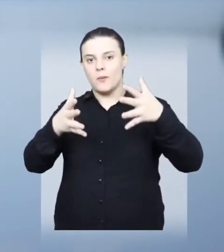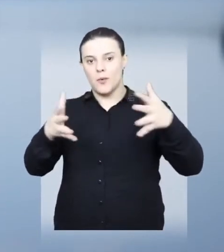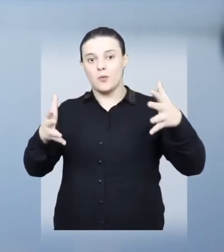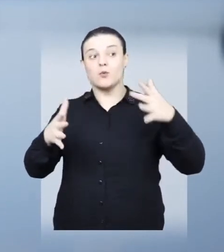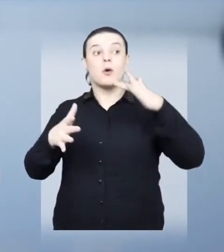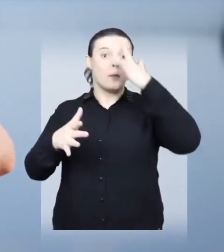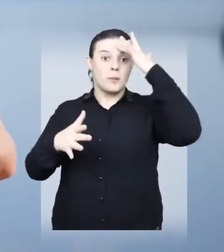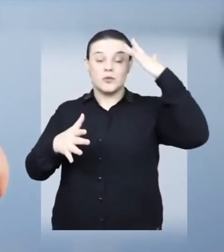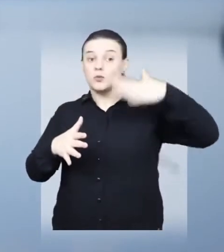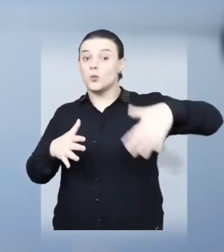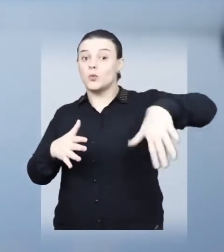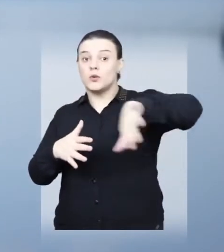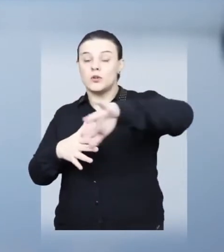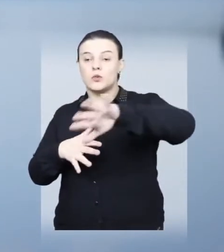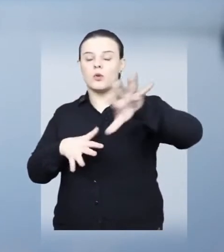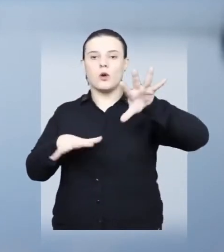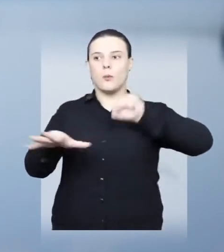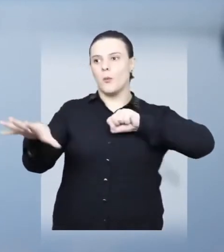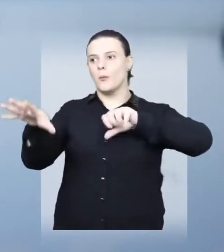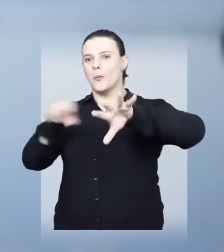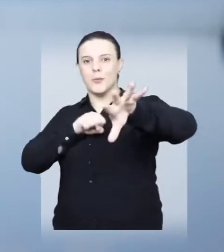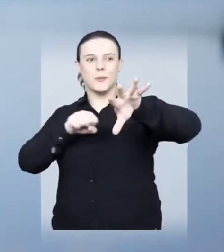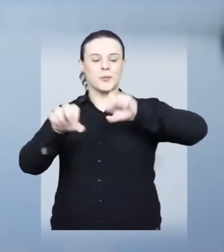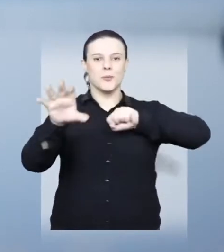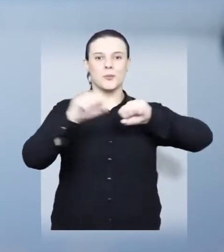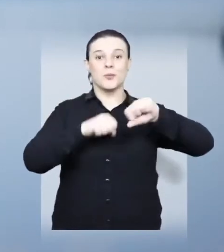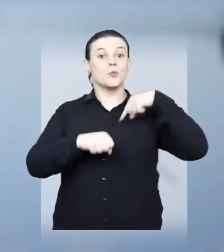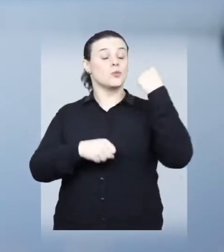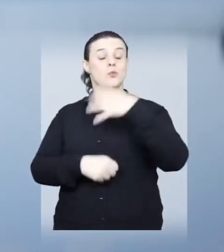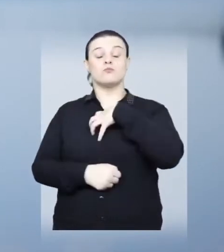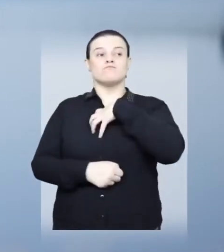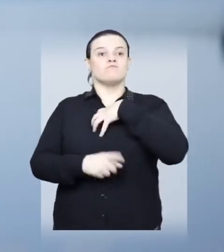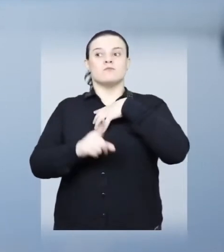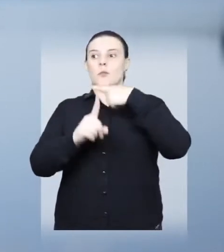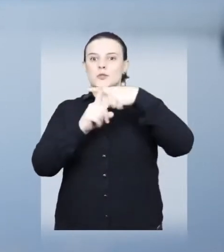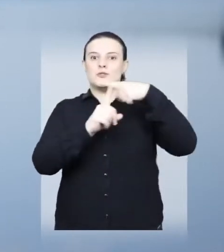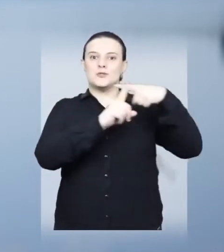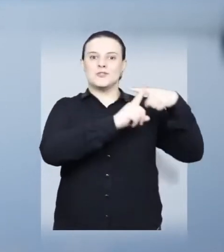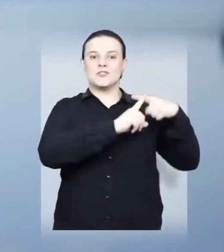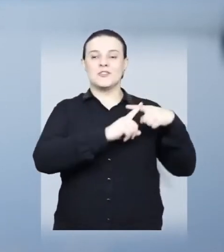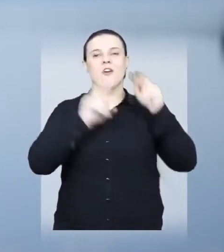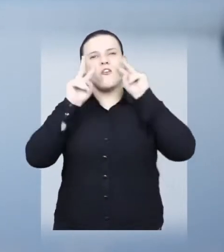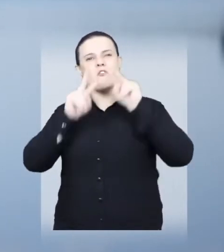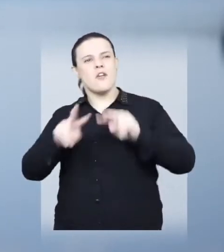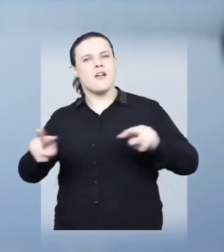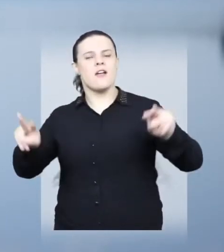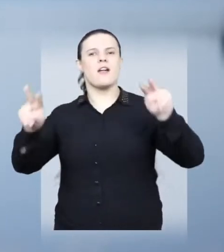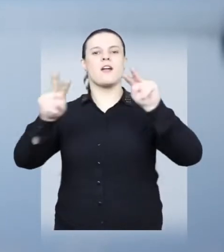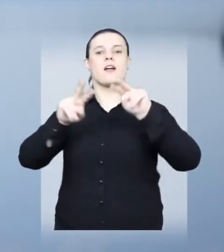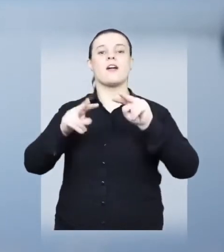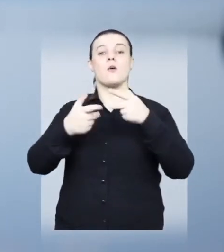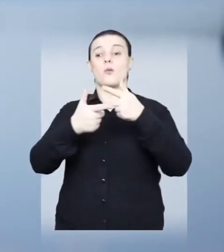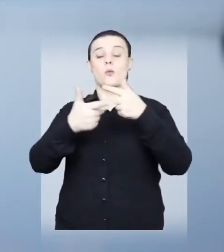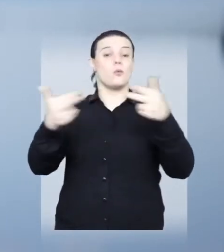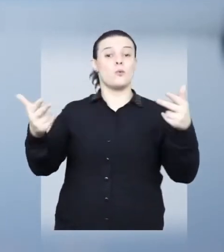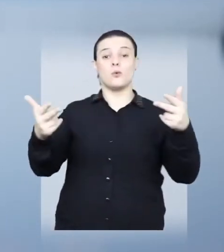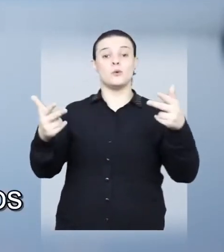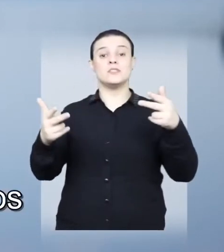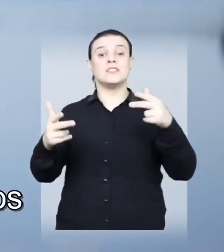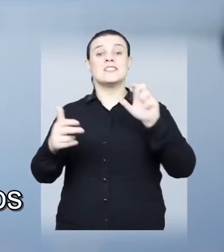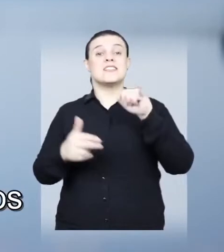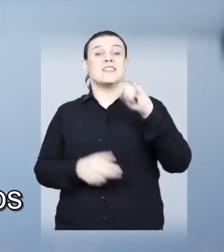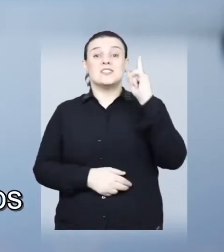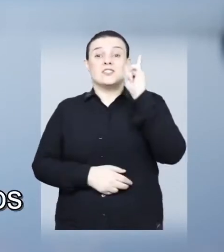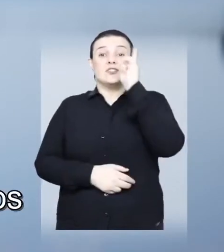E foi contaminando a todos nós, entendeu? Da equipe de forma positiva, onde a gente começou a ver coisas que